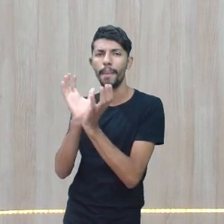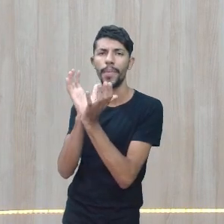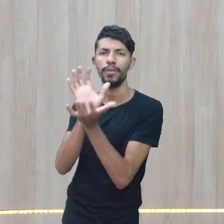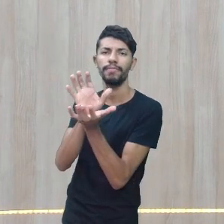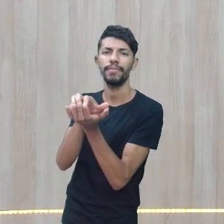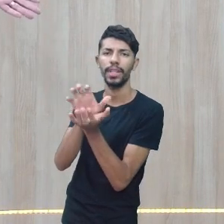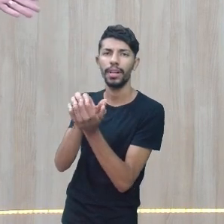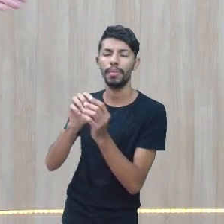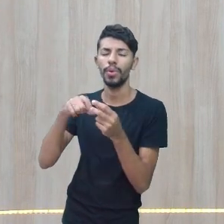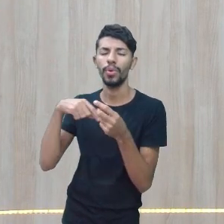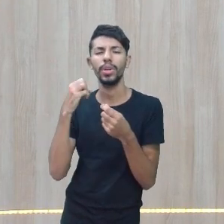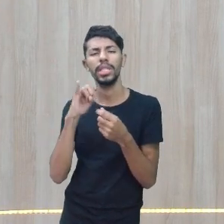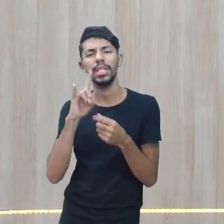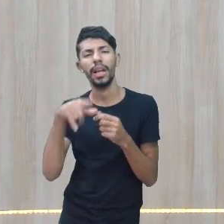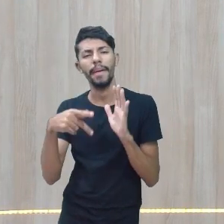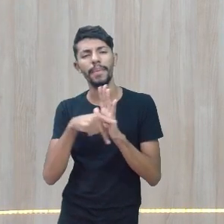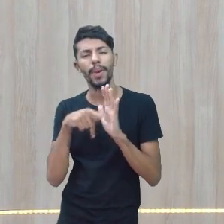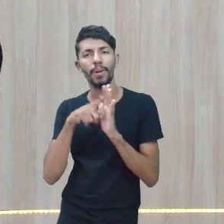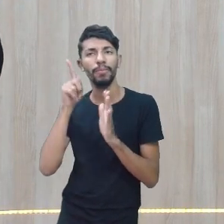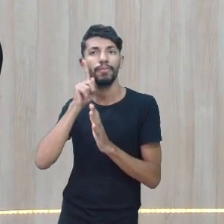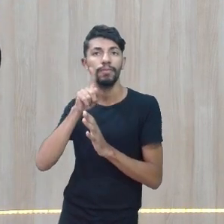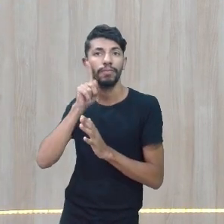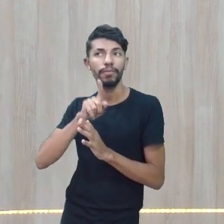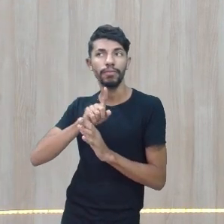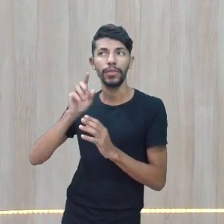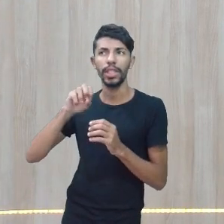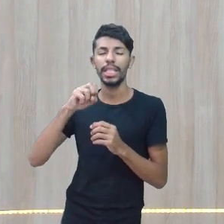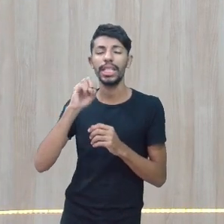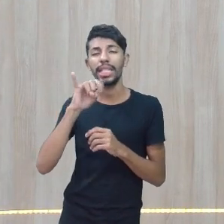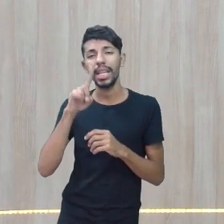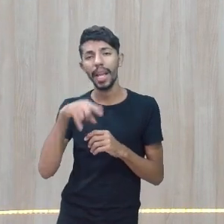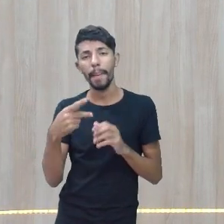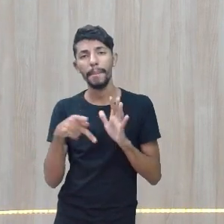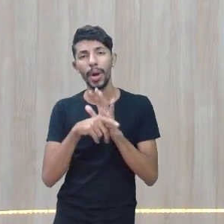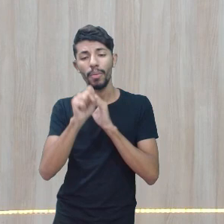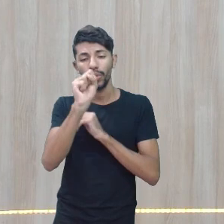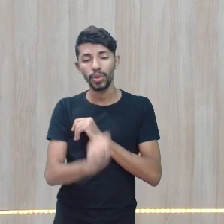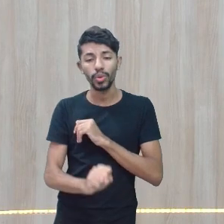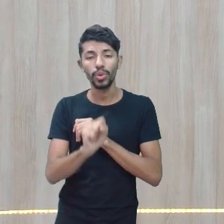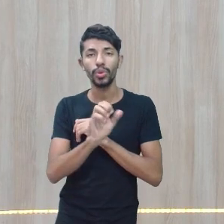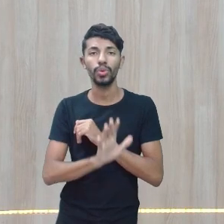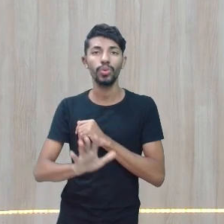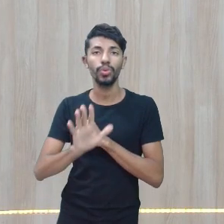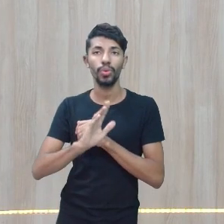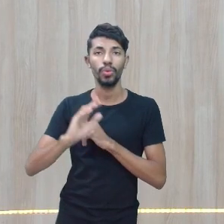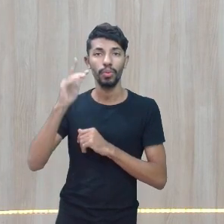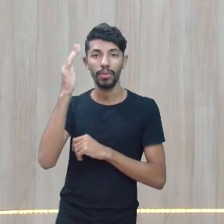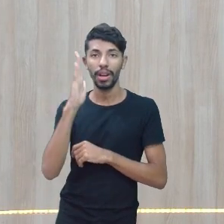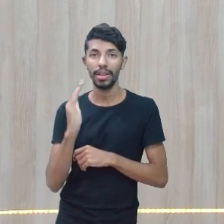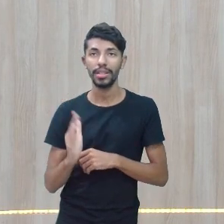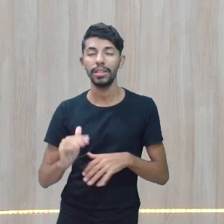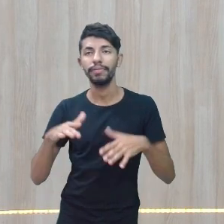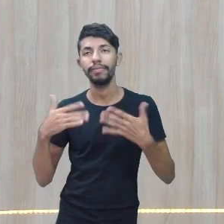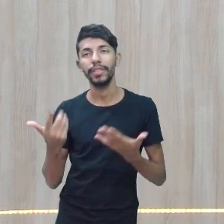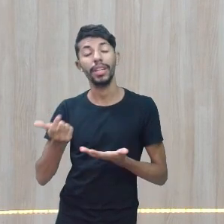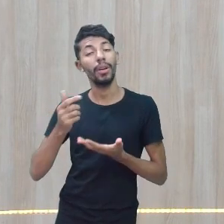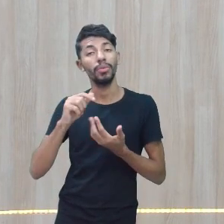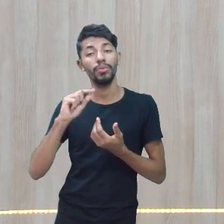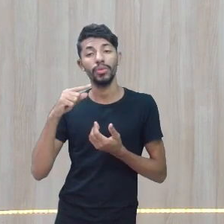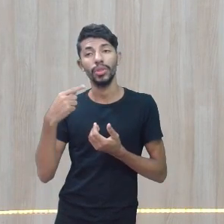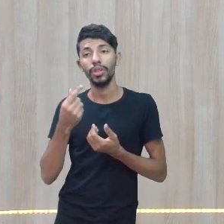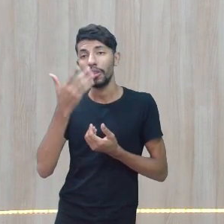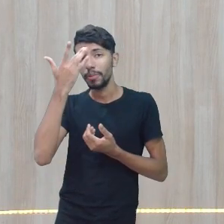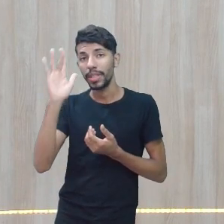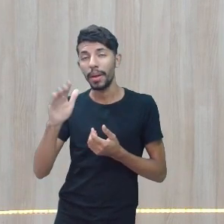jovens americanos, jovens do sul do Brasil, nós não sabemos, né? Havia muitos jovens no auditório, então nós